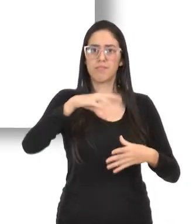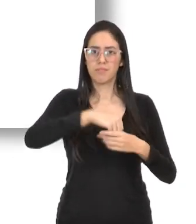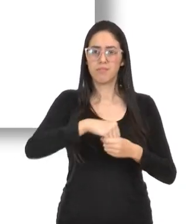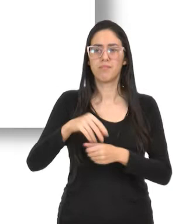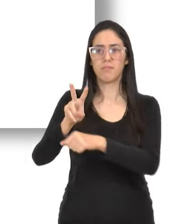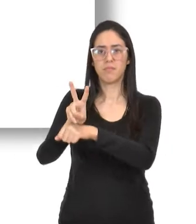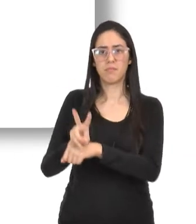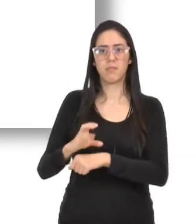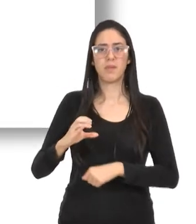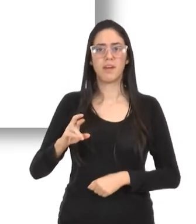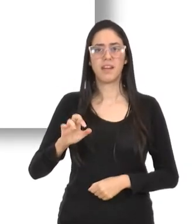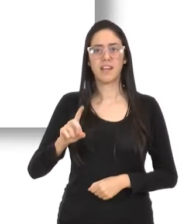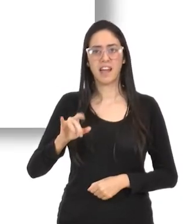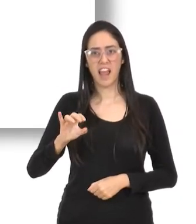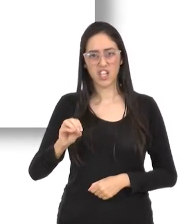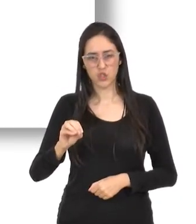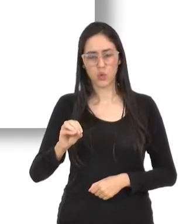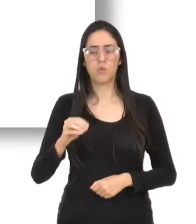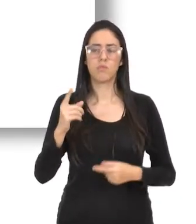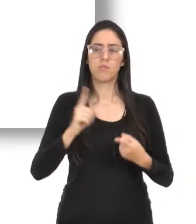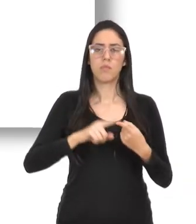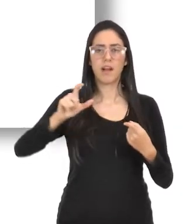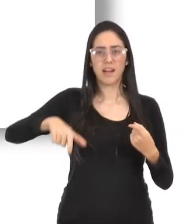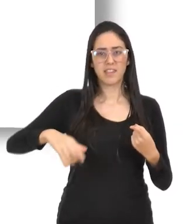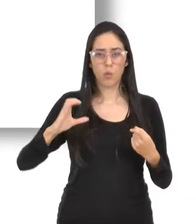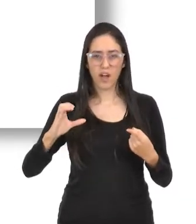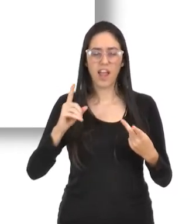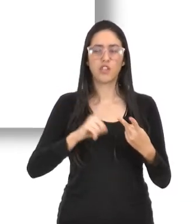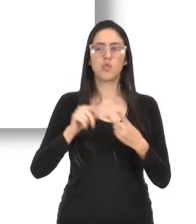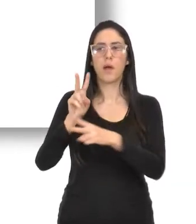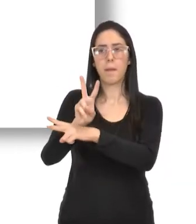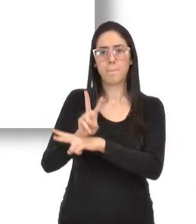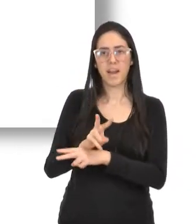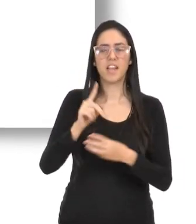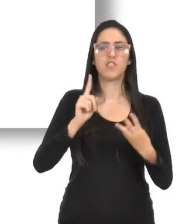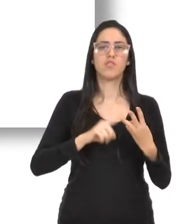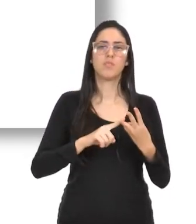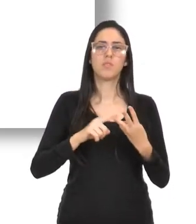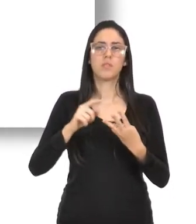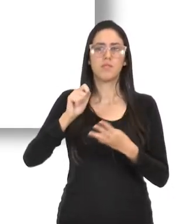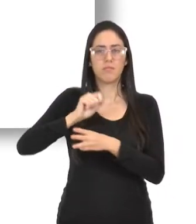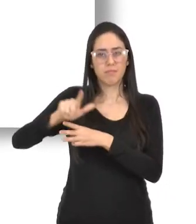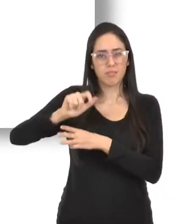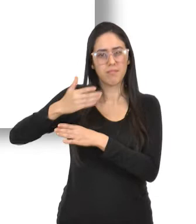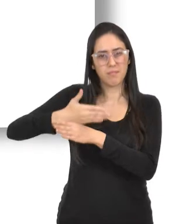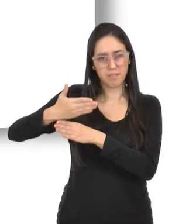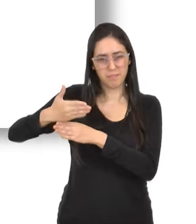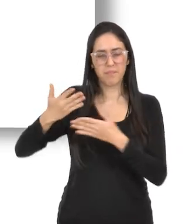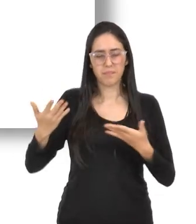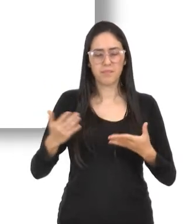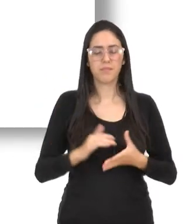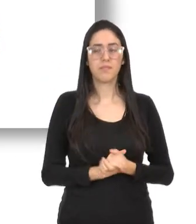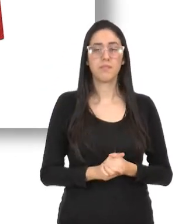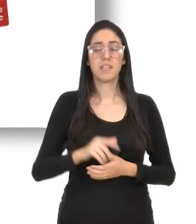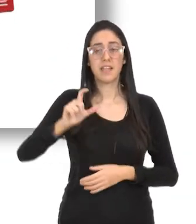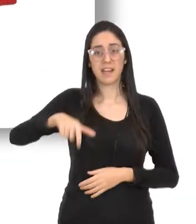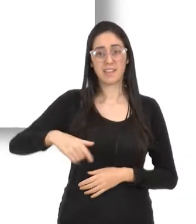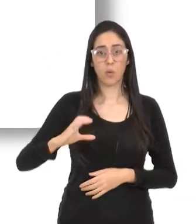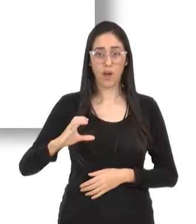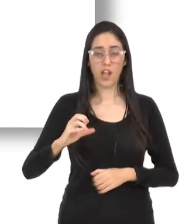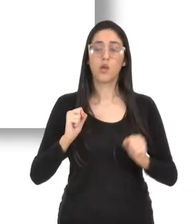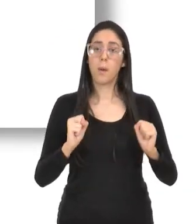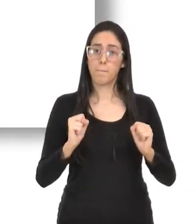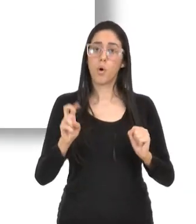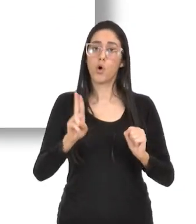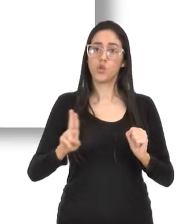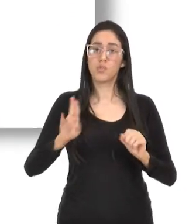nas operações de crédito, como cartão de crédito, empréstimos e financiamentos. Os cartões de crédito podem ser